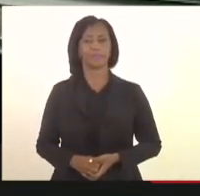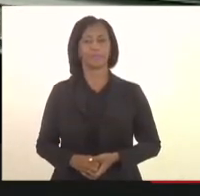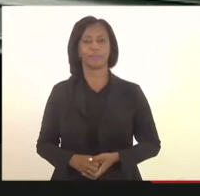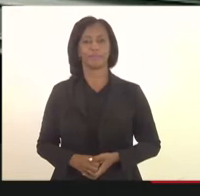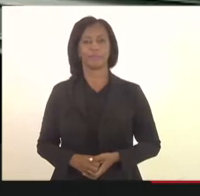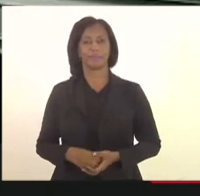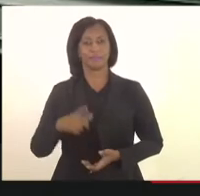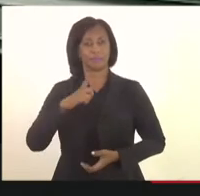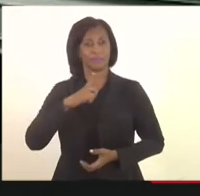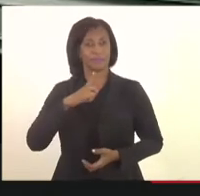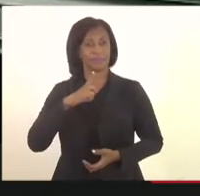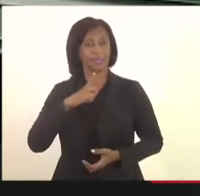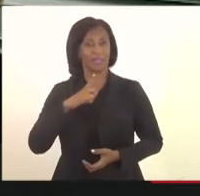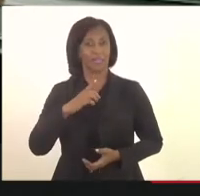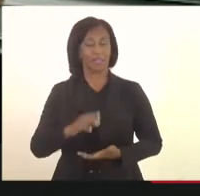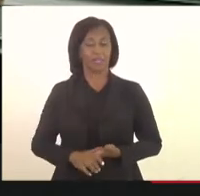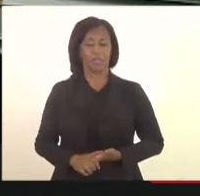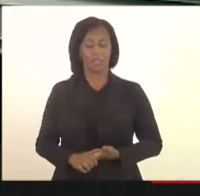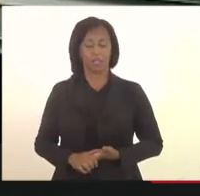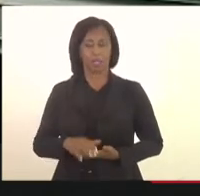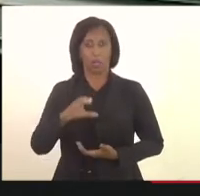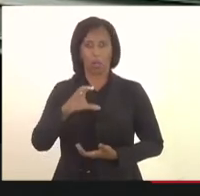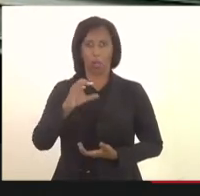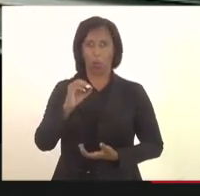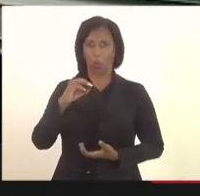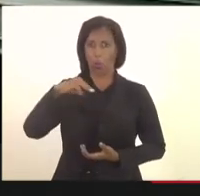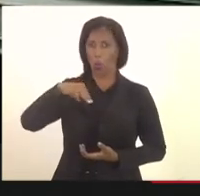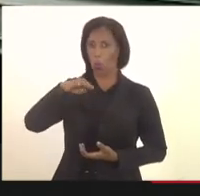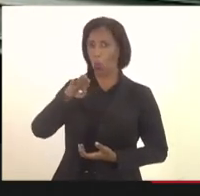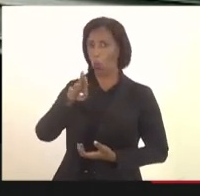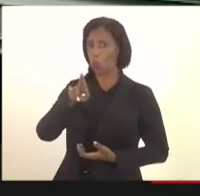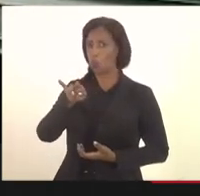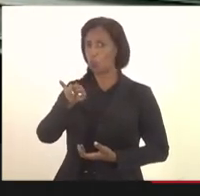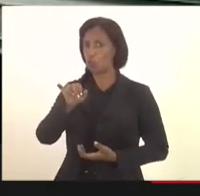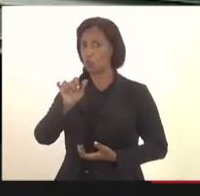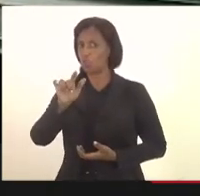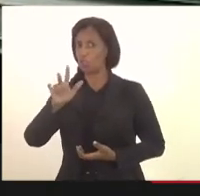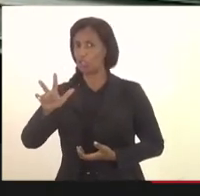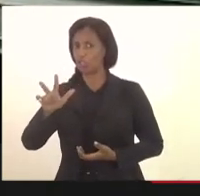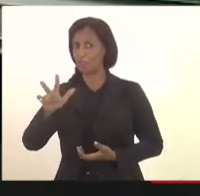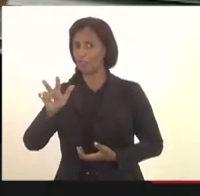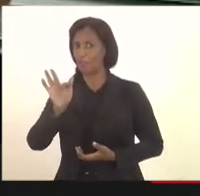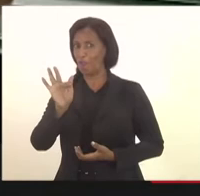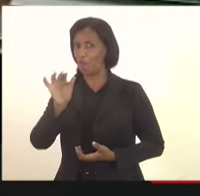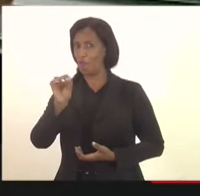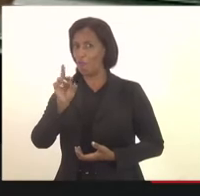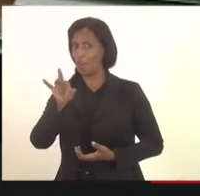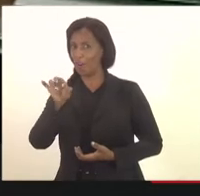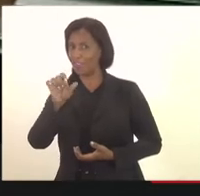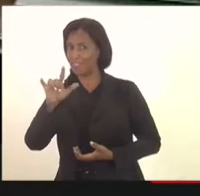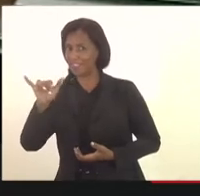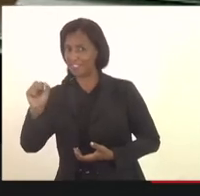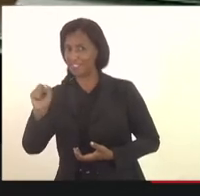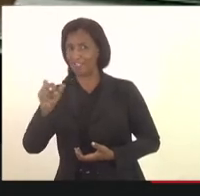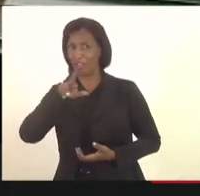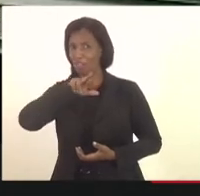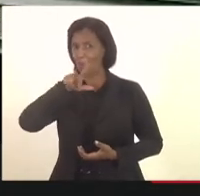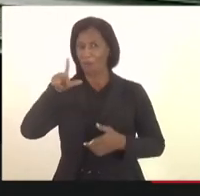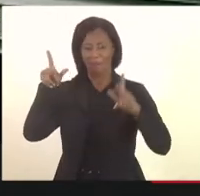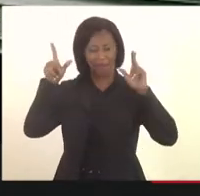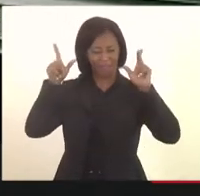que combustível fóssil não se coaduna mais com os tempos que nós estamos vivendo,